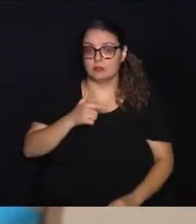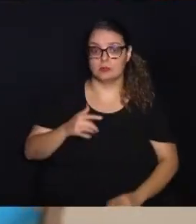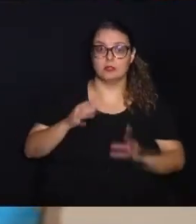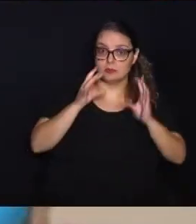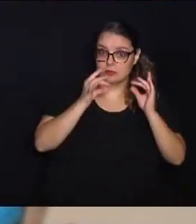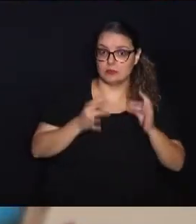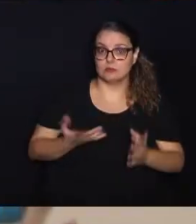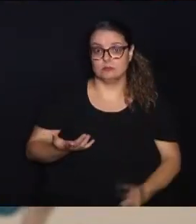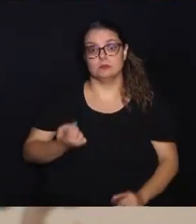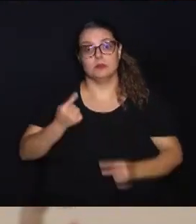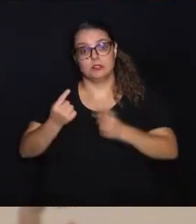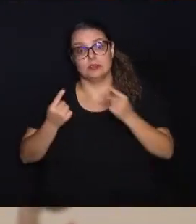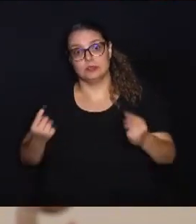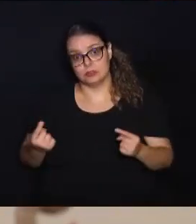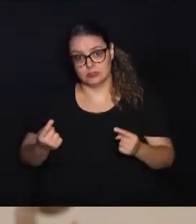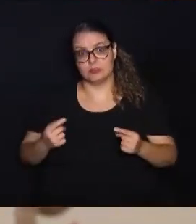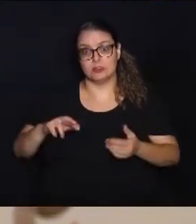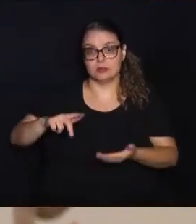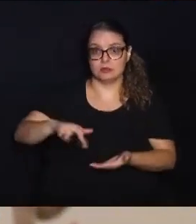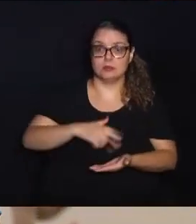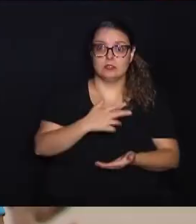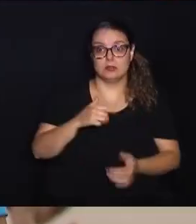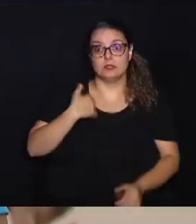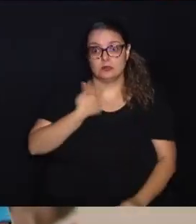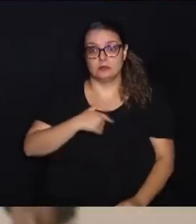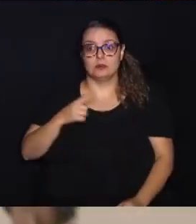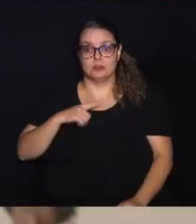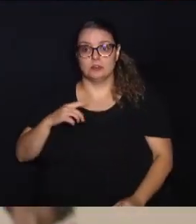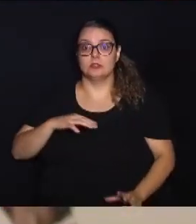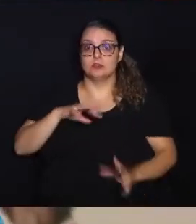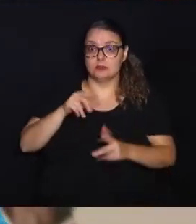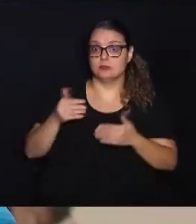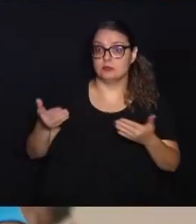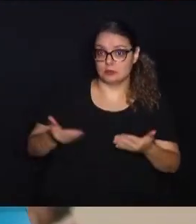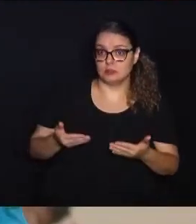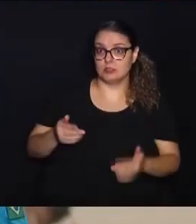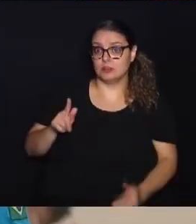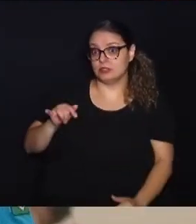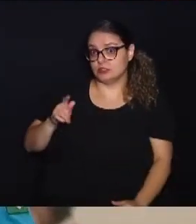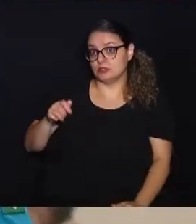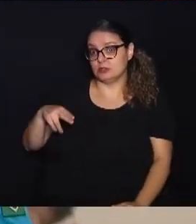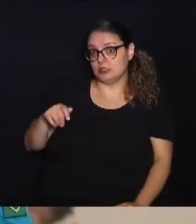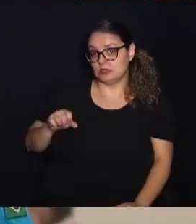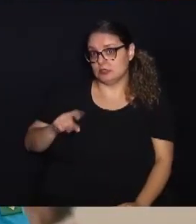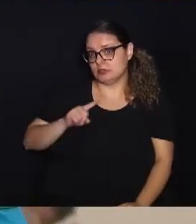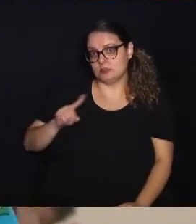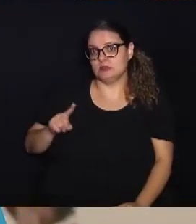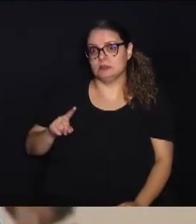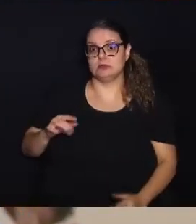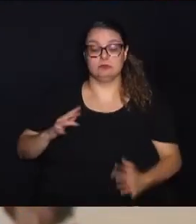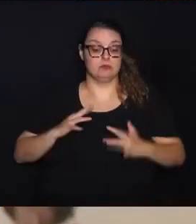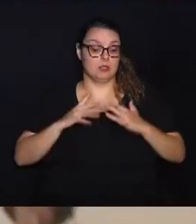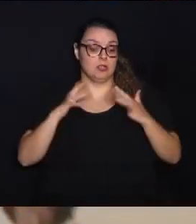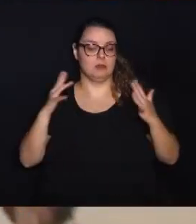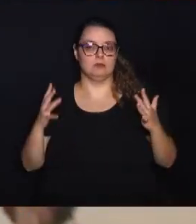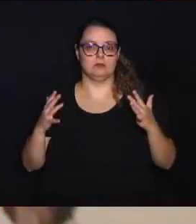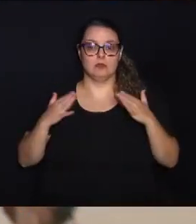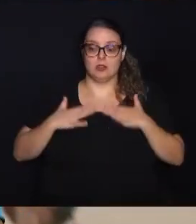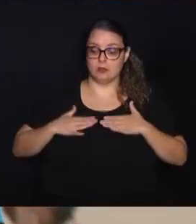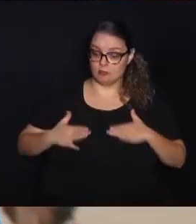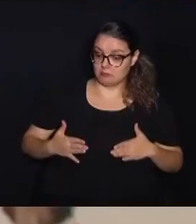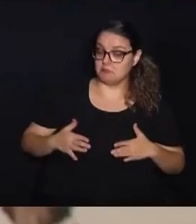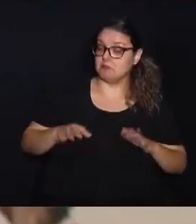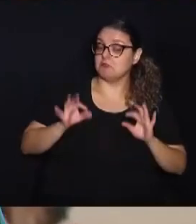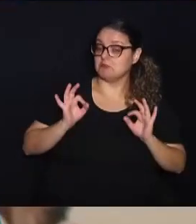mais sério. E tem outras equipes no mundo afora que usam muitos brilhos, muitos enfeites de cabelo. Então isso é algo